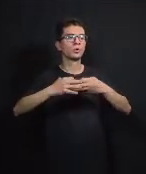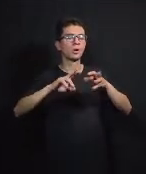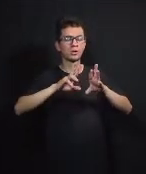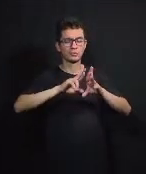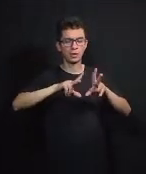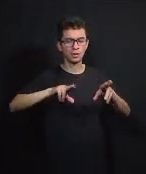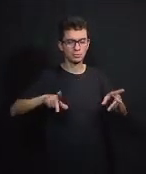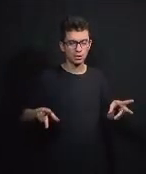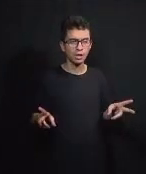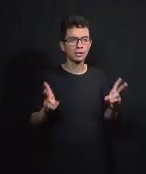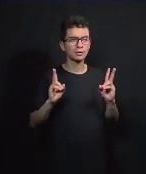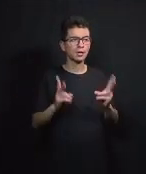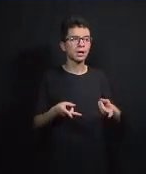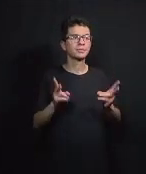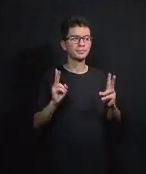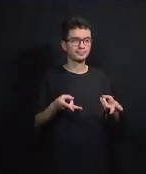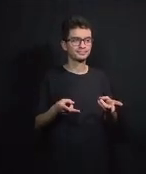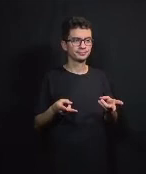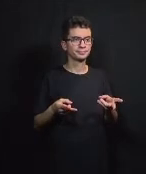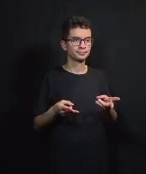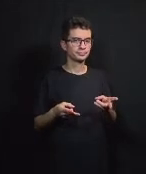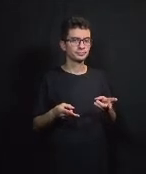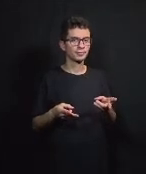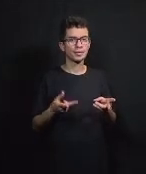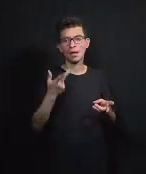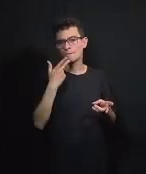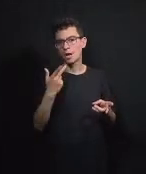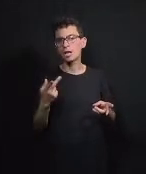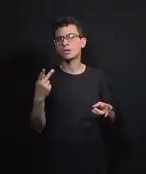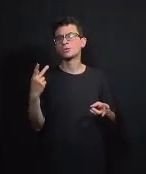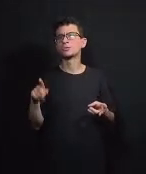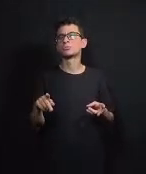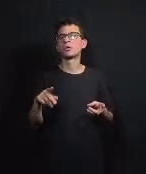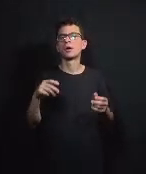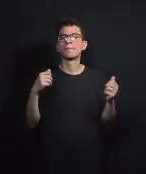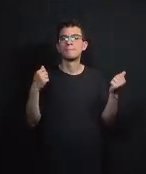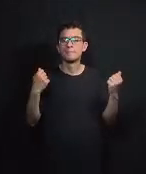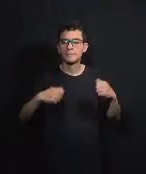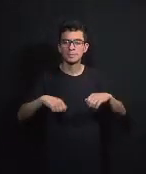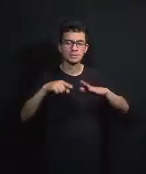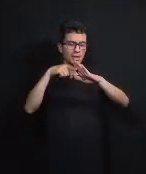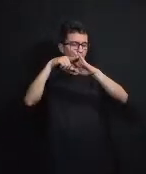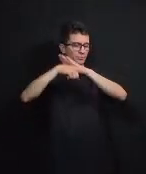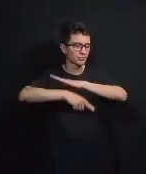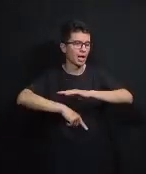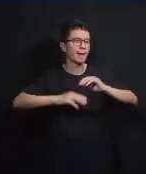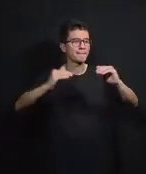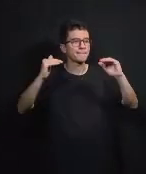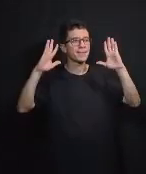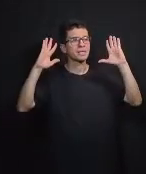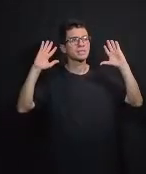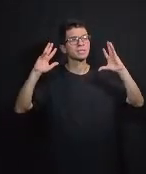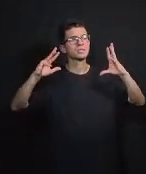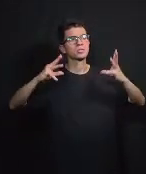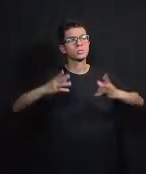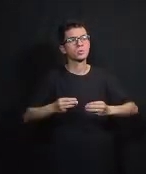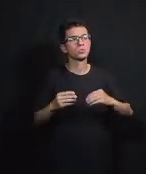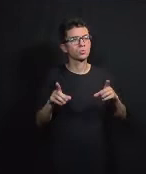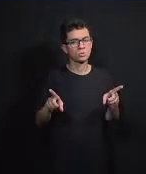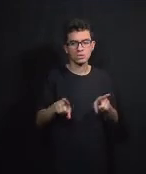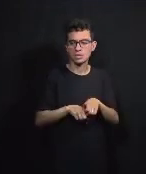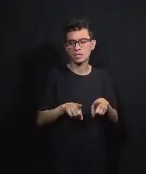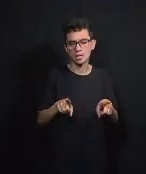continuar para sempre, enquanto se falar disso. Mas é preciso aprofundar mais isso. Eu acho que, em meio a